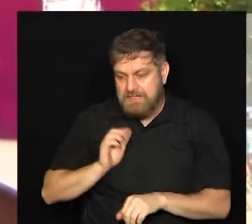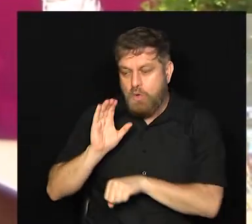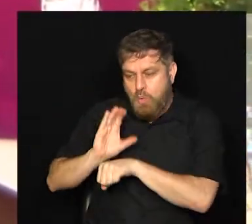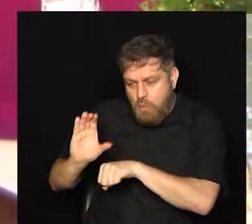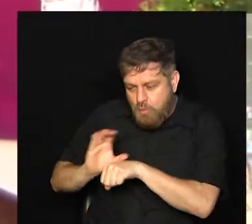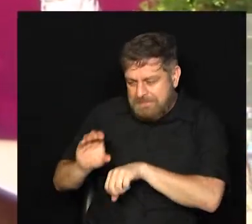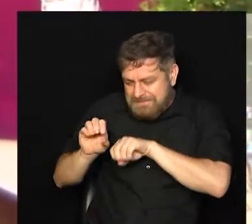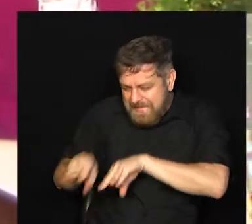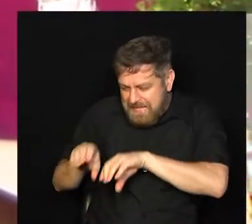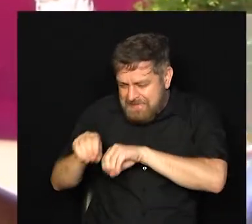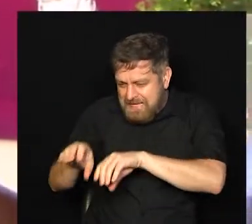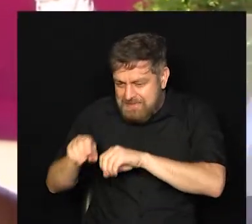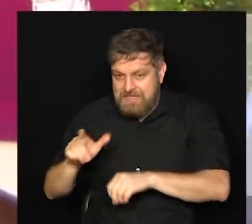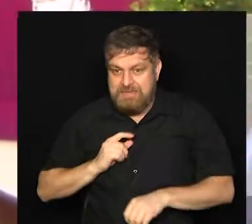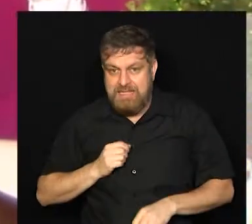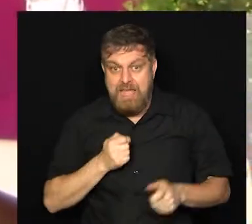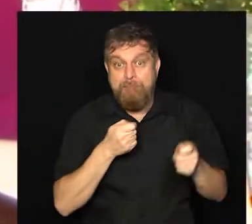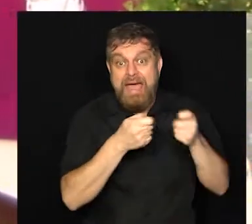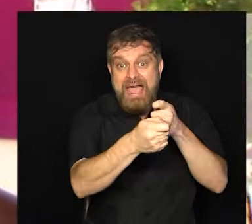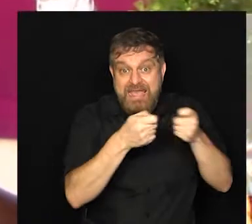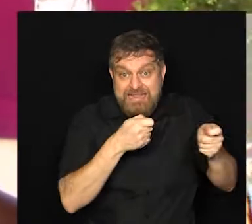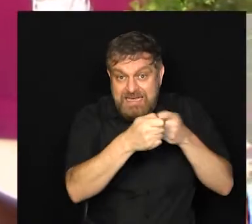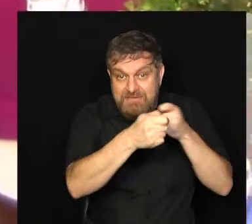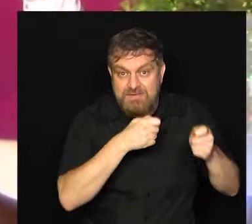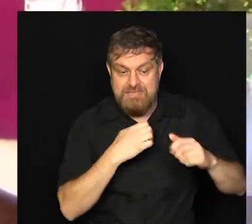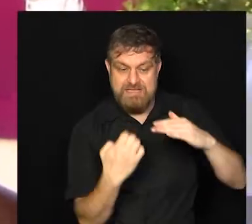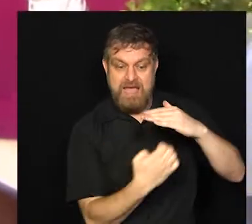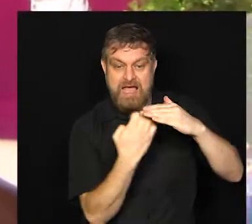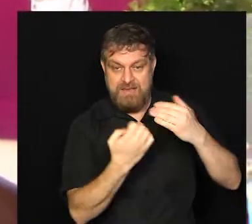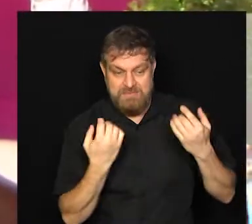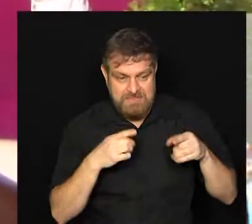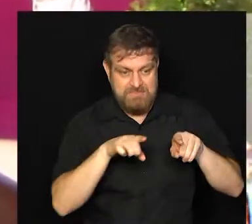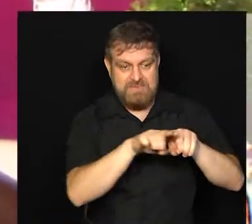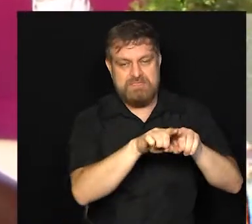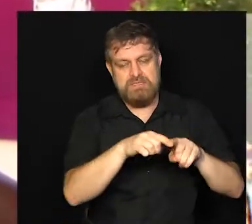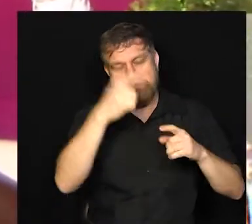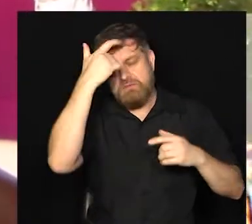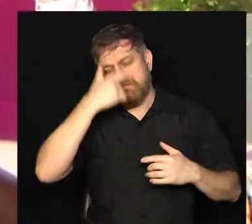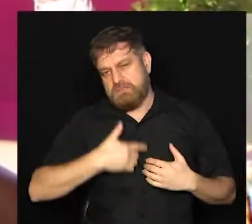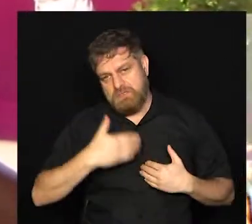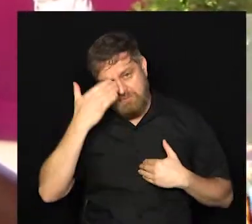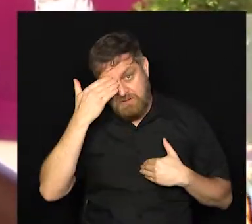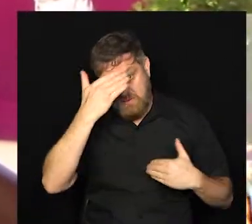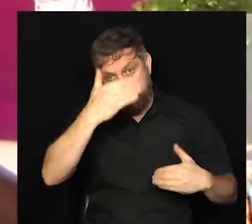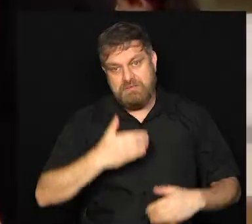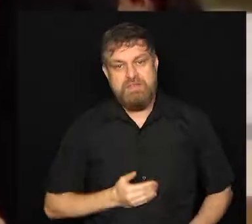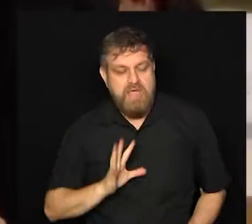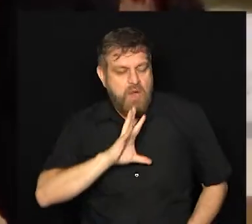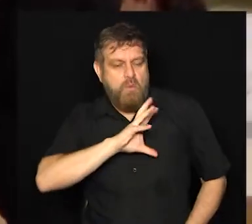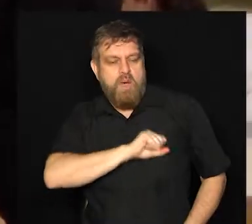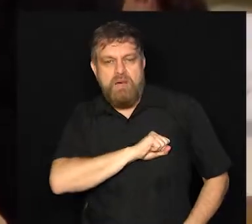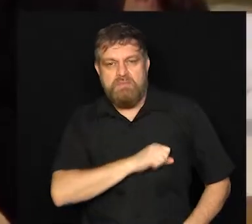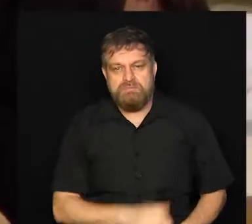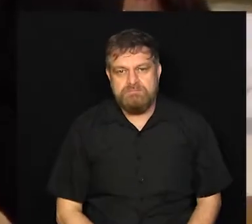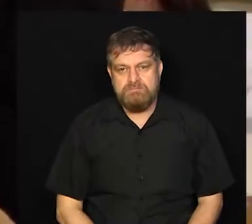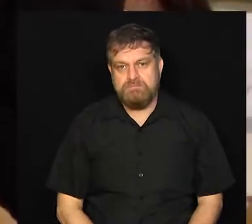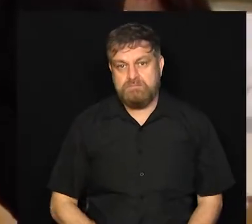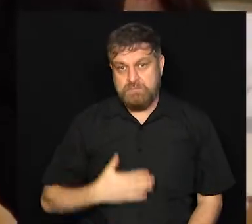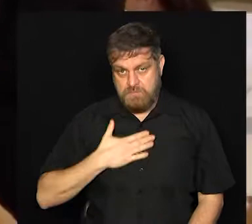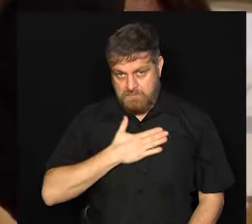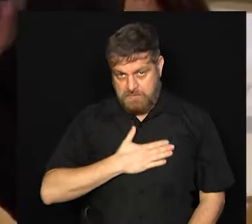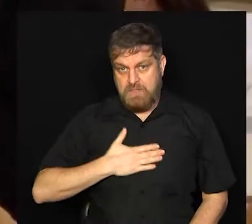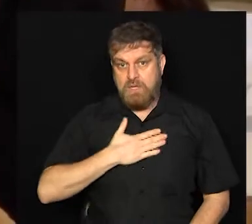curso, a encaminhá-los para entrevista com as empresas parceiras, e sou muito grata. Sou até suspeita a falar, porque eu amo Primavera. Gosto muito de